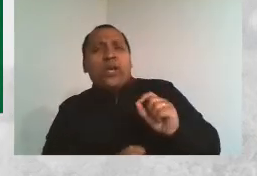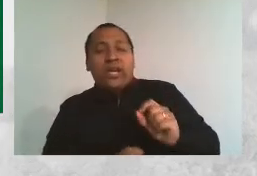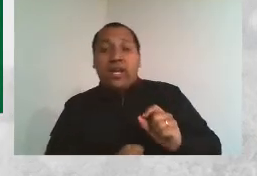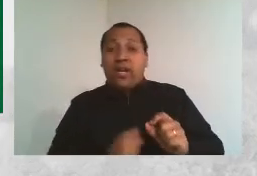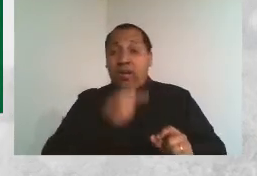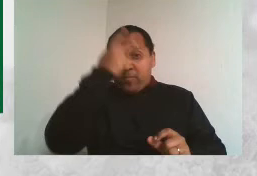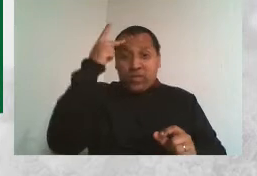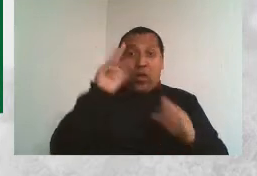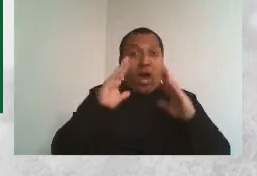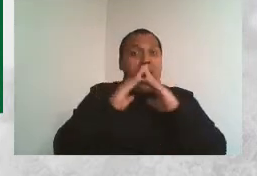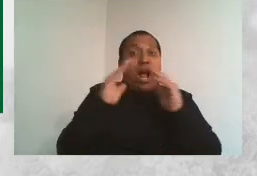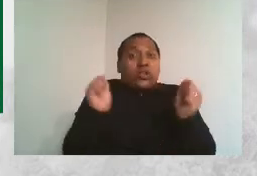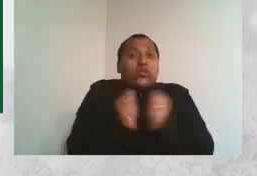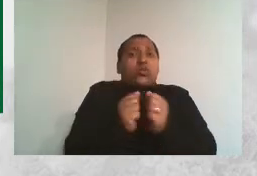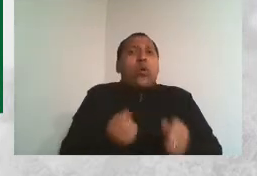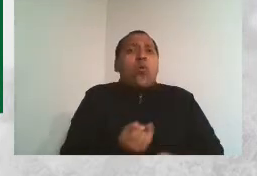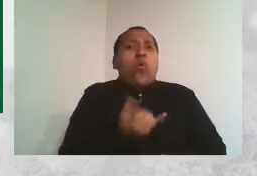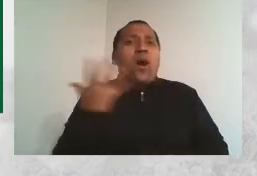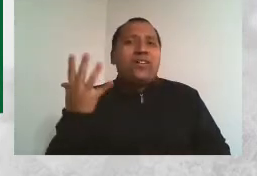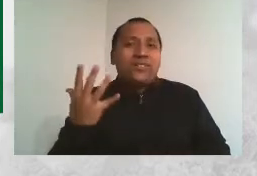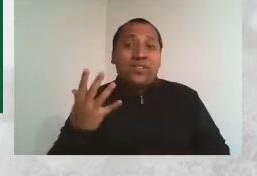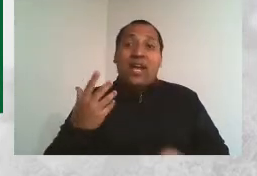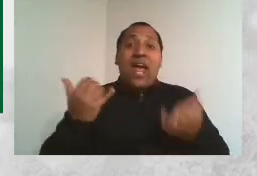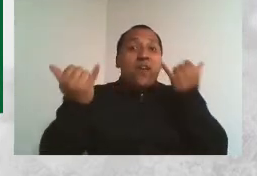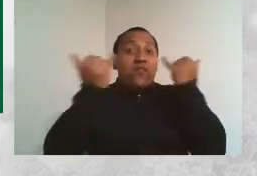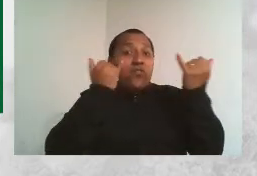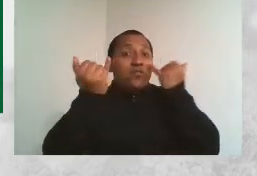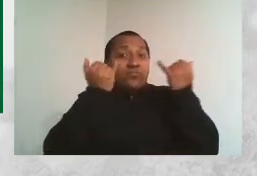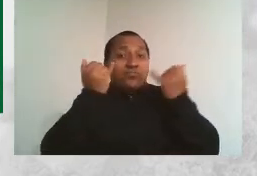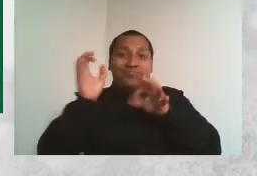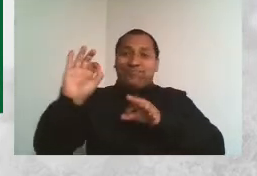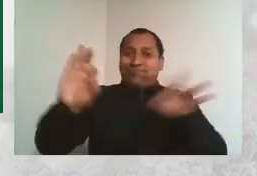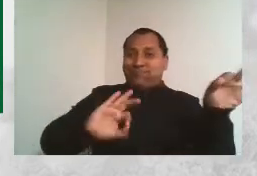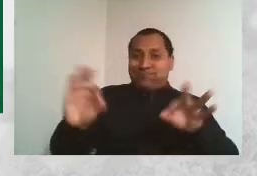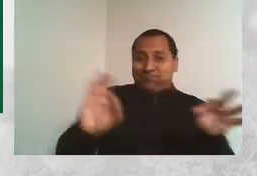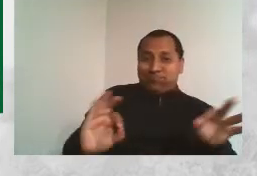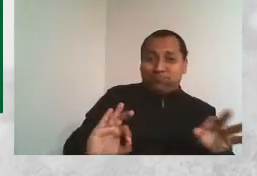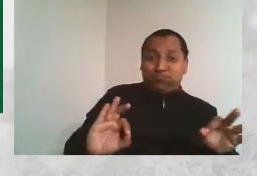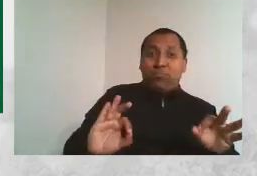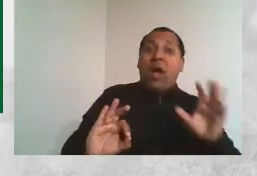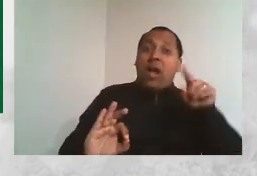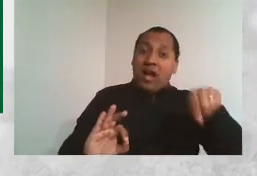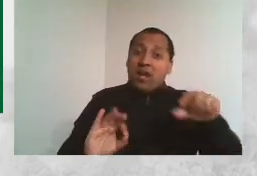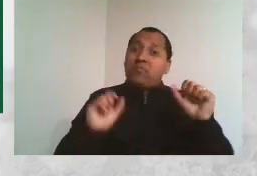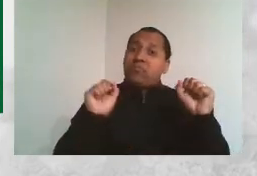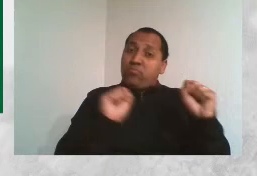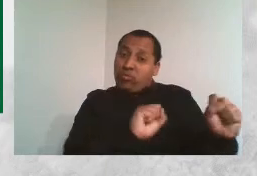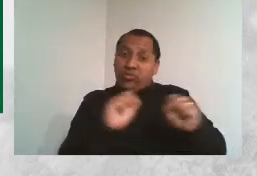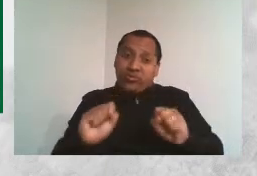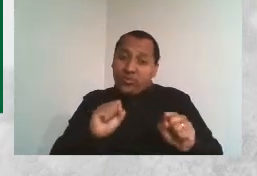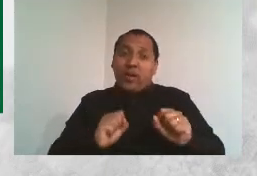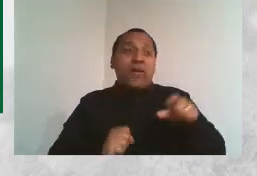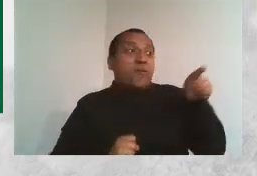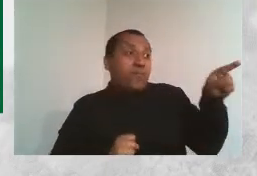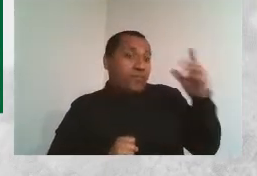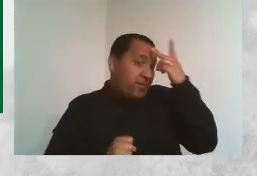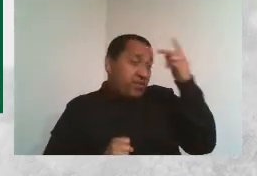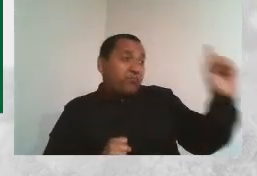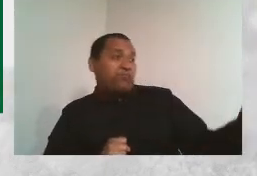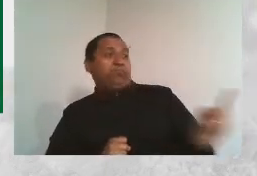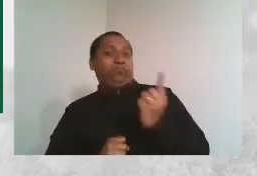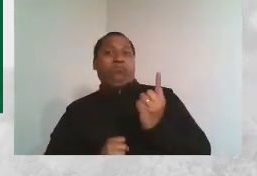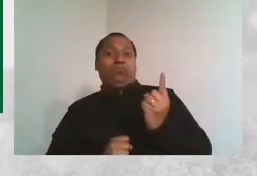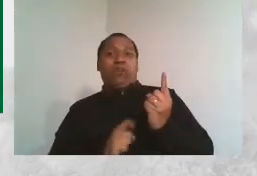elas moram, todas as informações necessárias que eu preciso para fazer a triagem de um paciente que entra